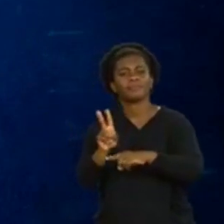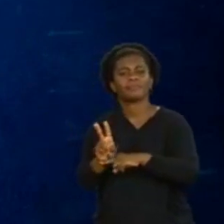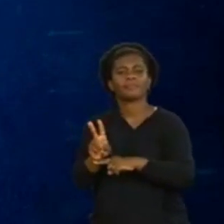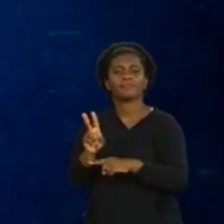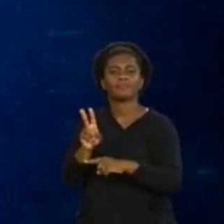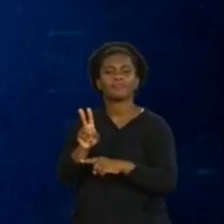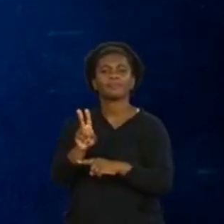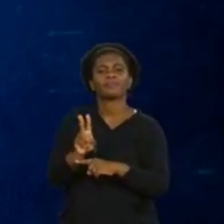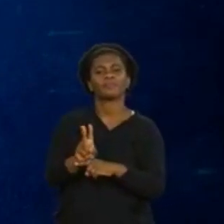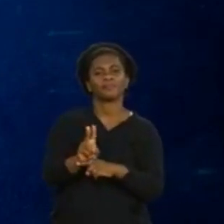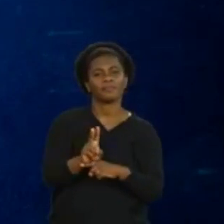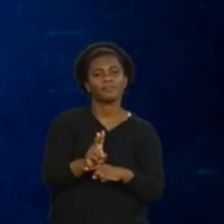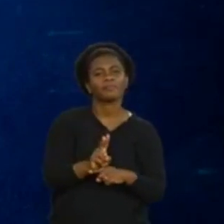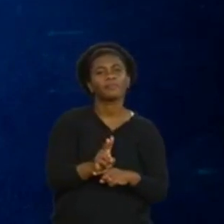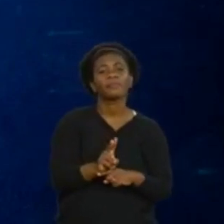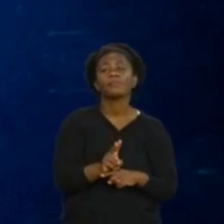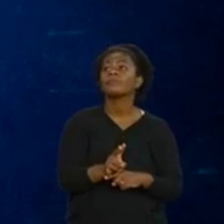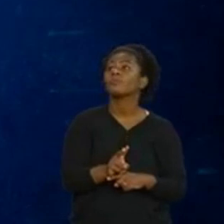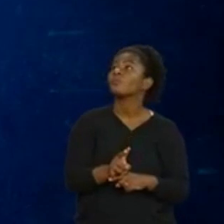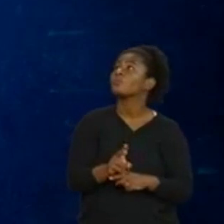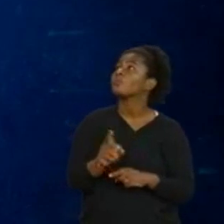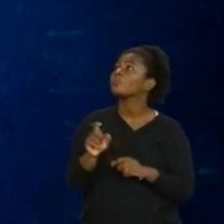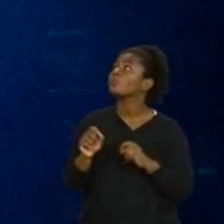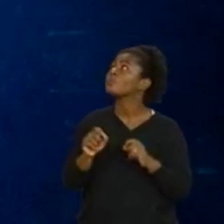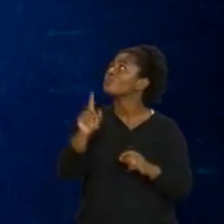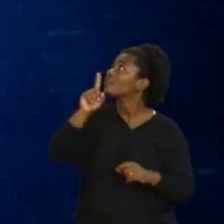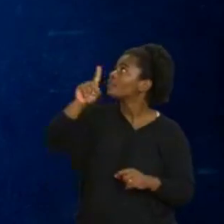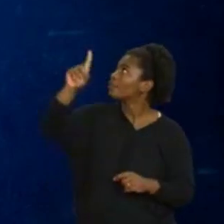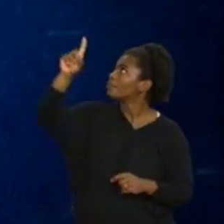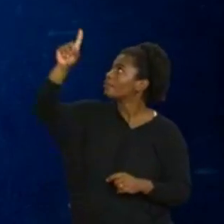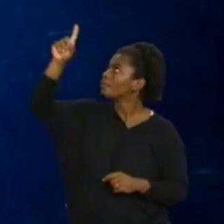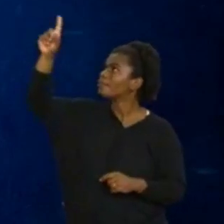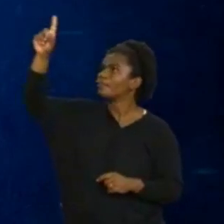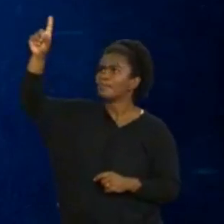bem baixinho o que eu tenho.